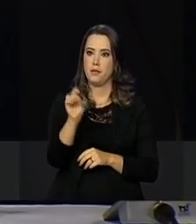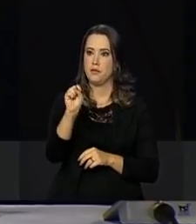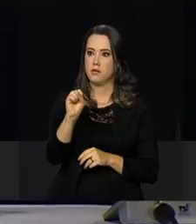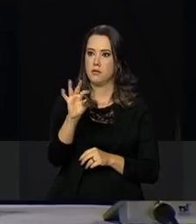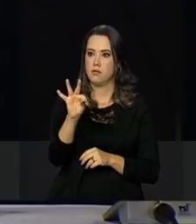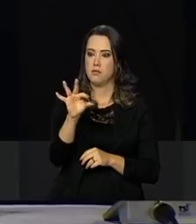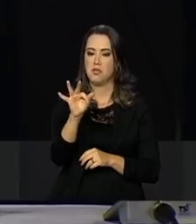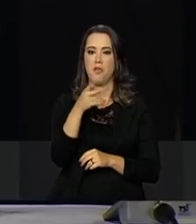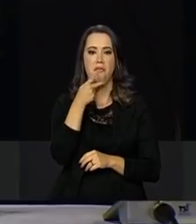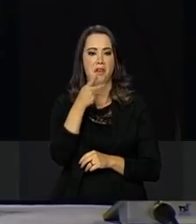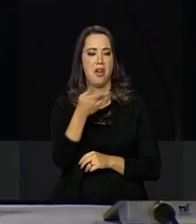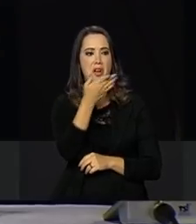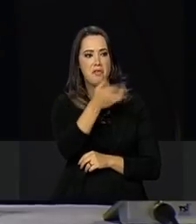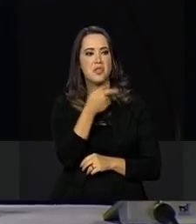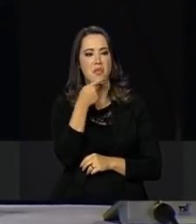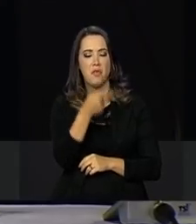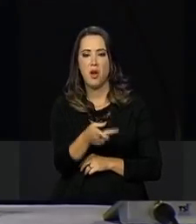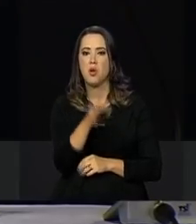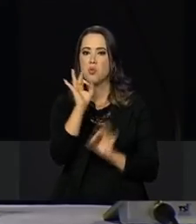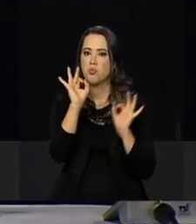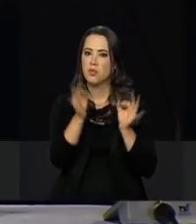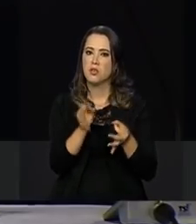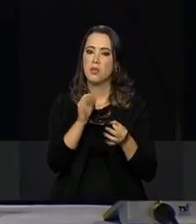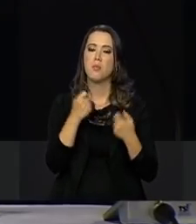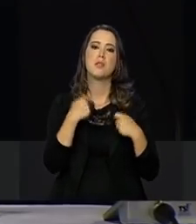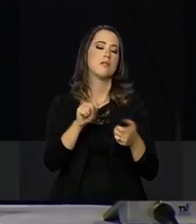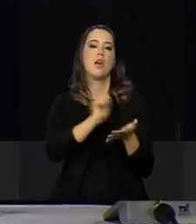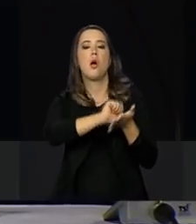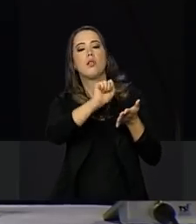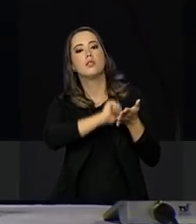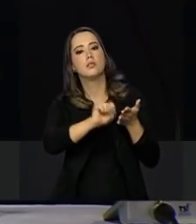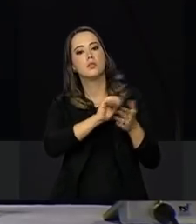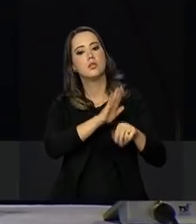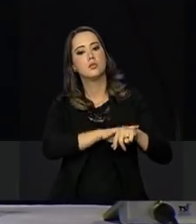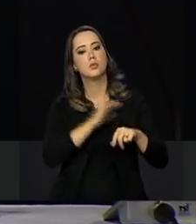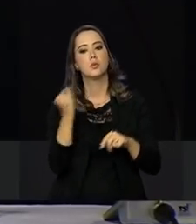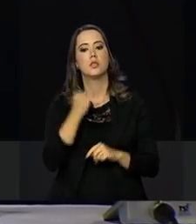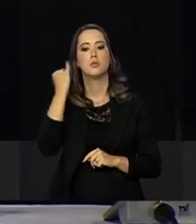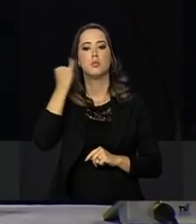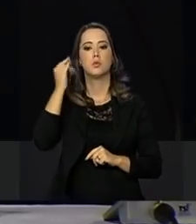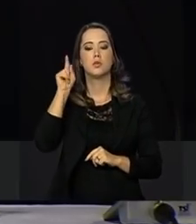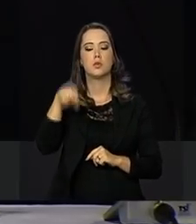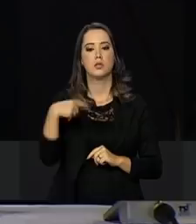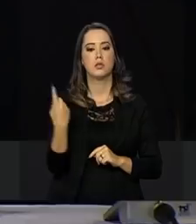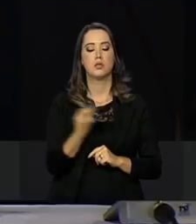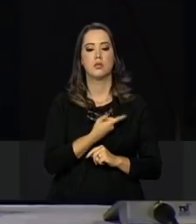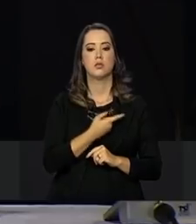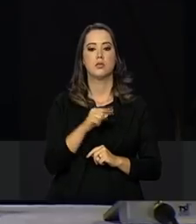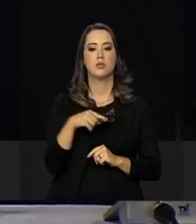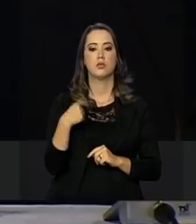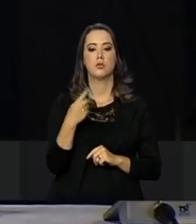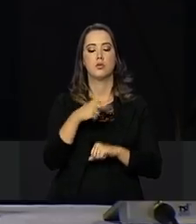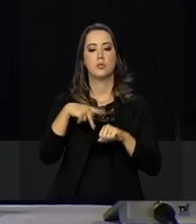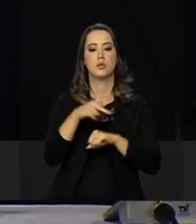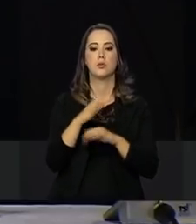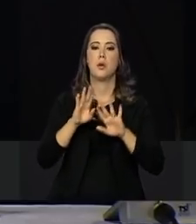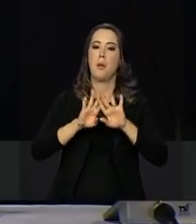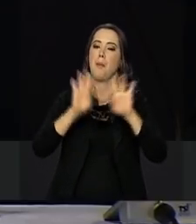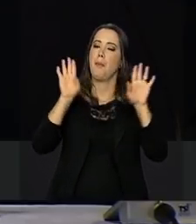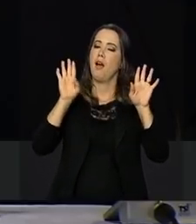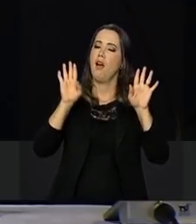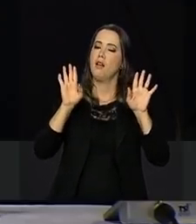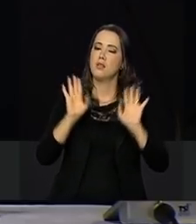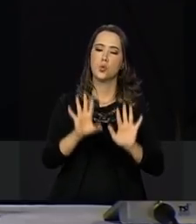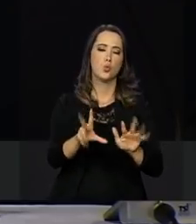nenhum exagero, dizer que deve ser registrado nos anais de um momento importante para o nosso país. Mas, de fora